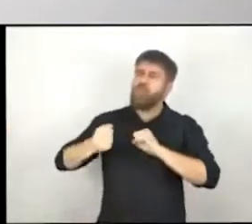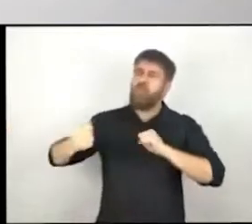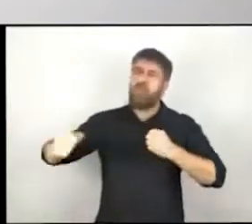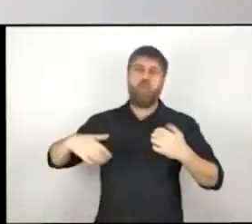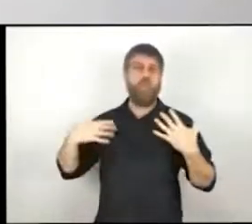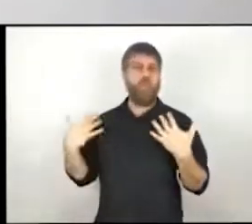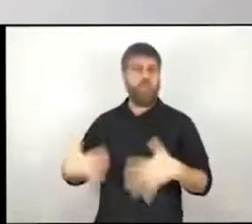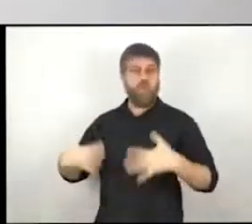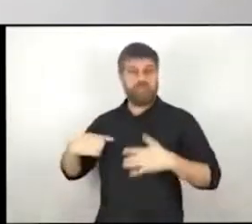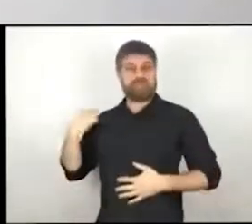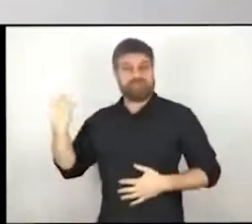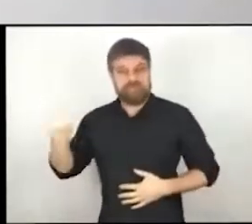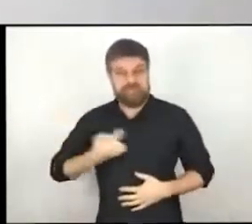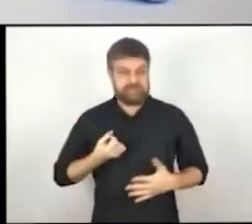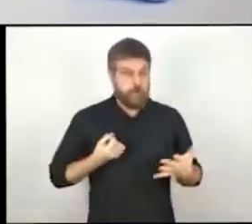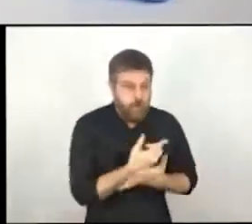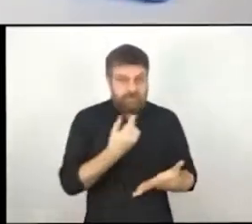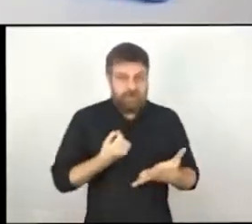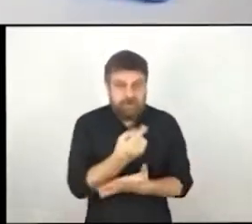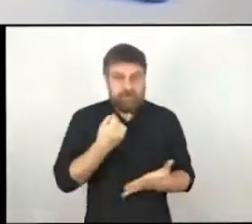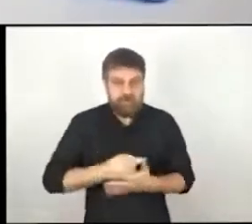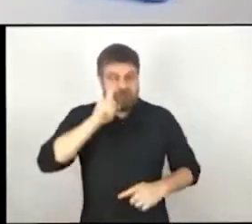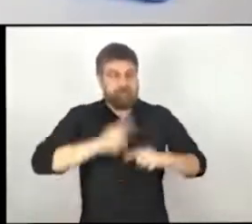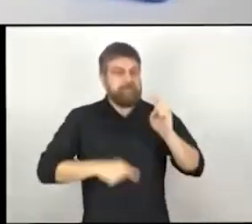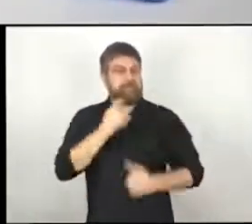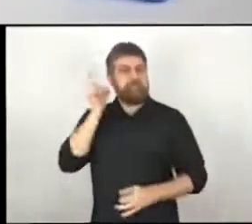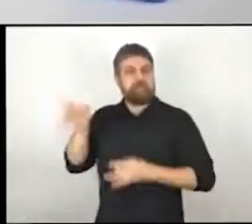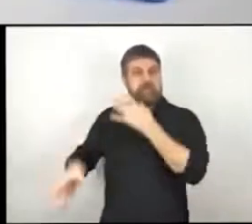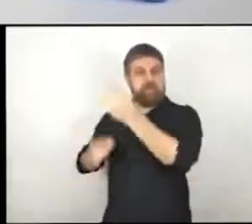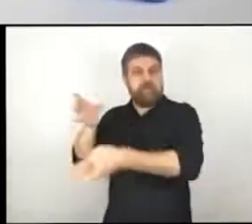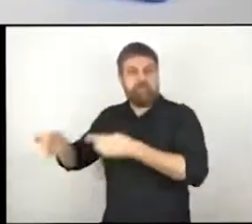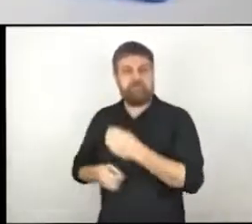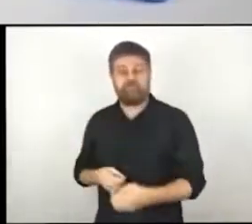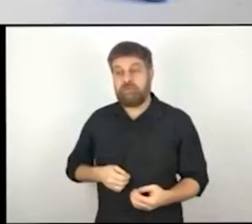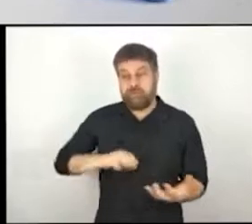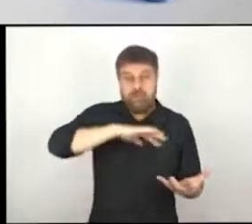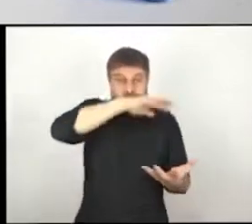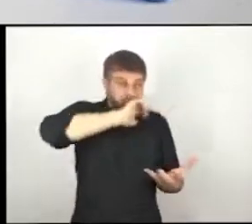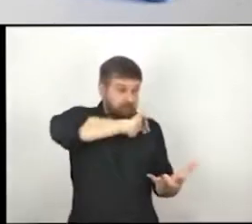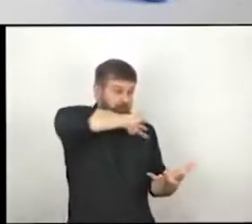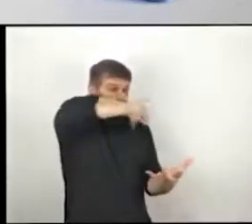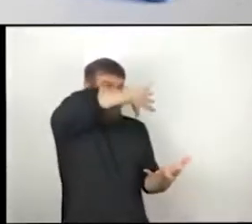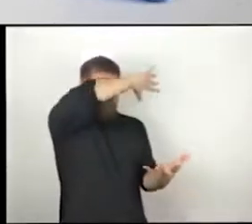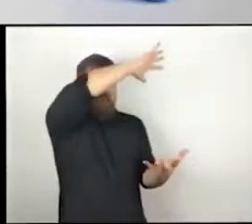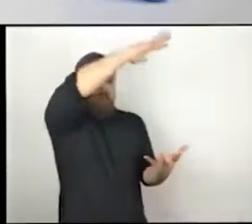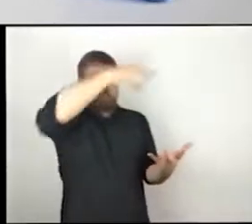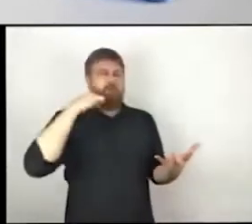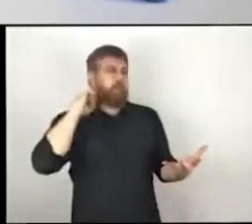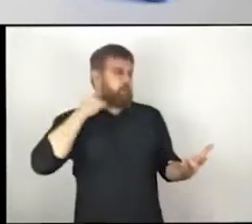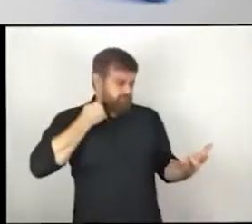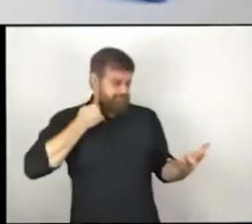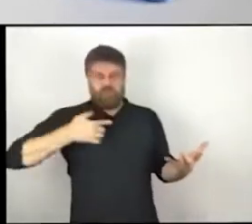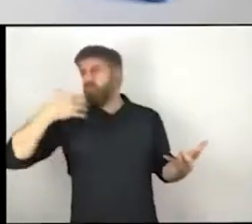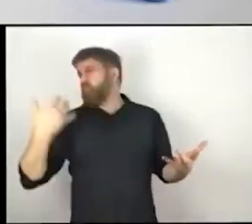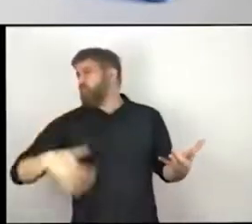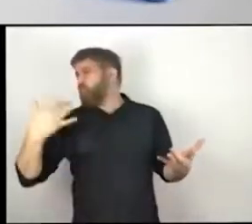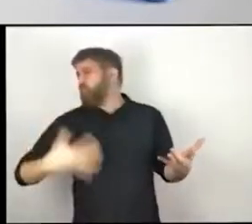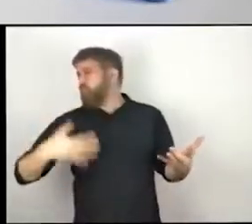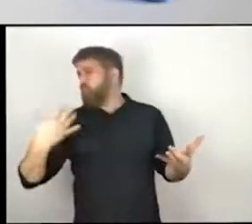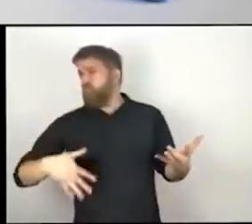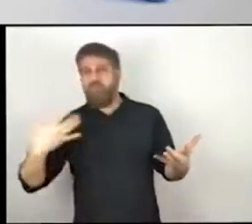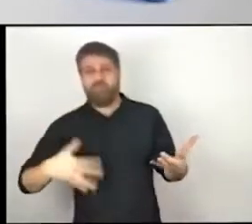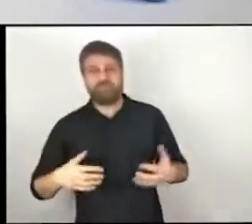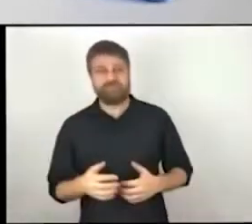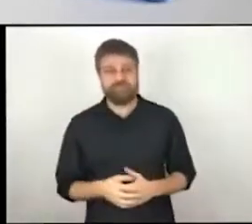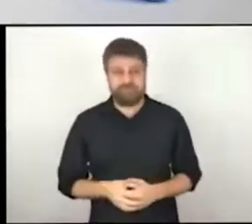uma área gigantesca. E se a gente continuar consumindo do jeito que estamos, a gente vai precisar de muitos planetas Terra para sustentar esse modelo de